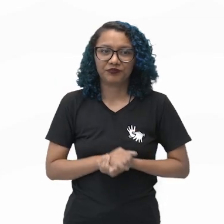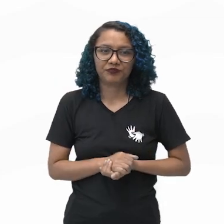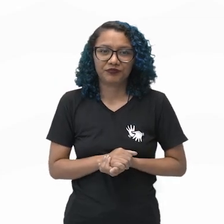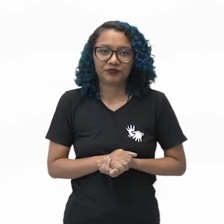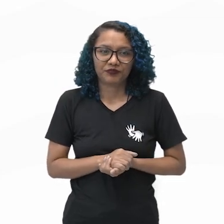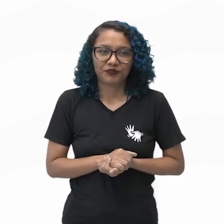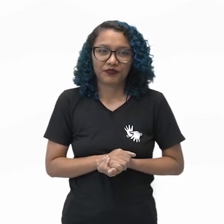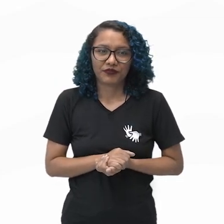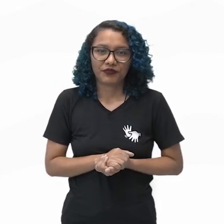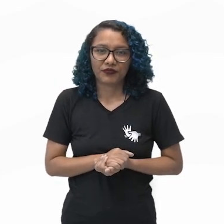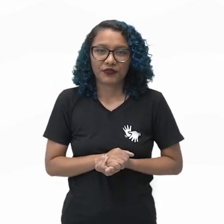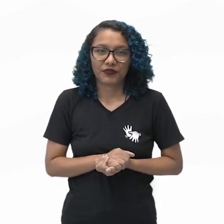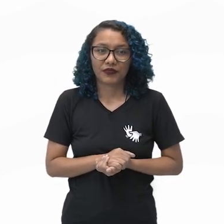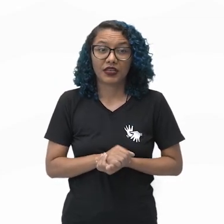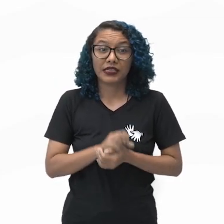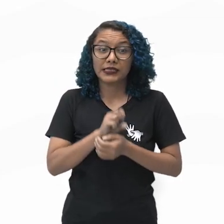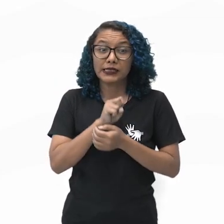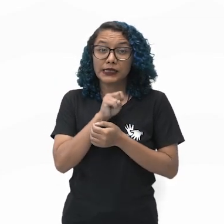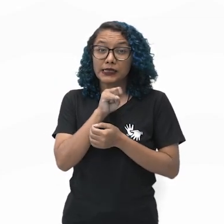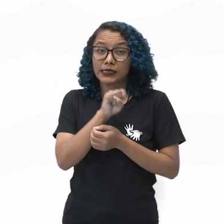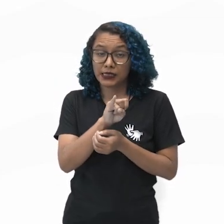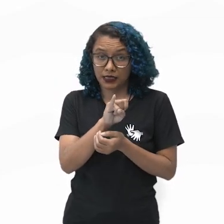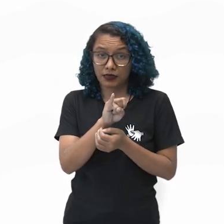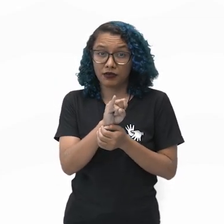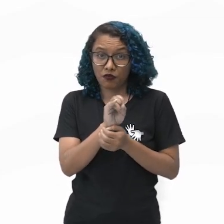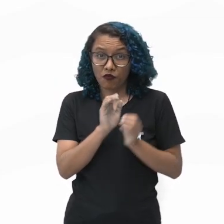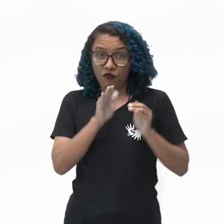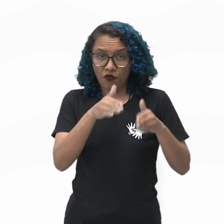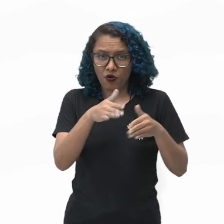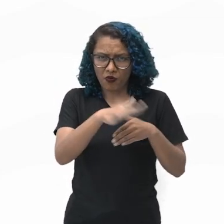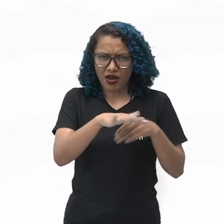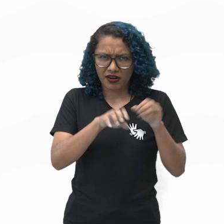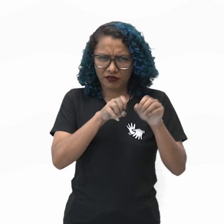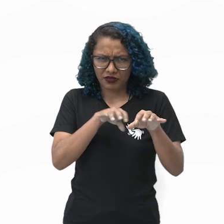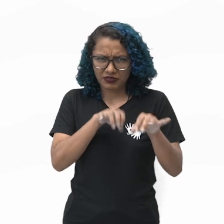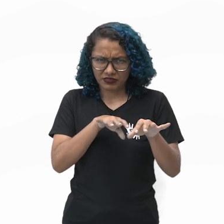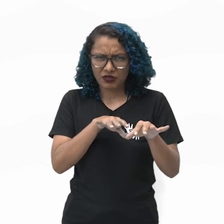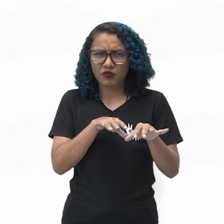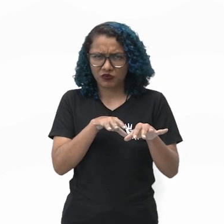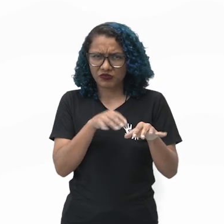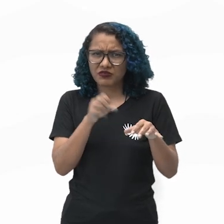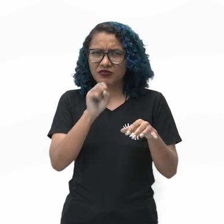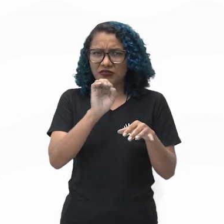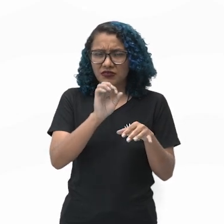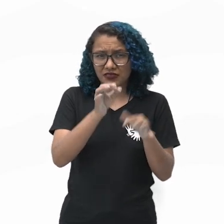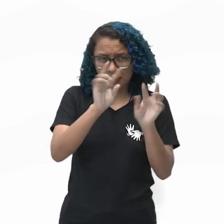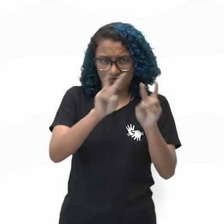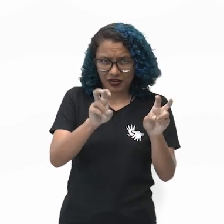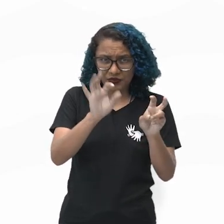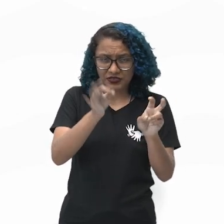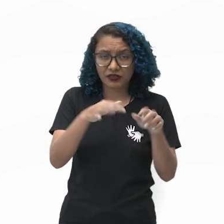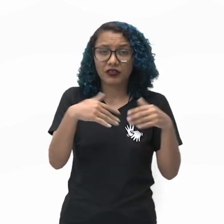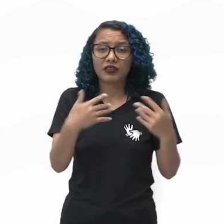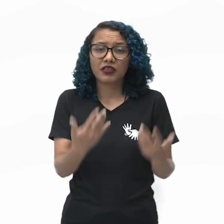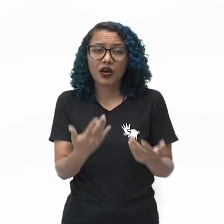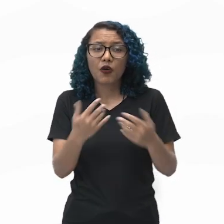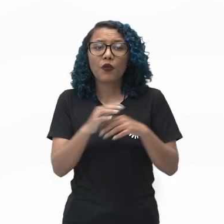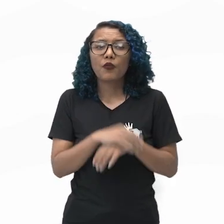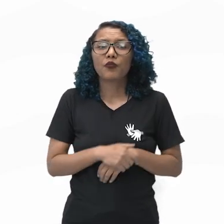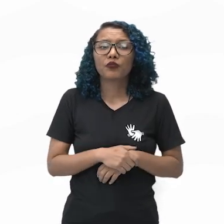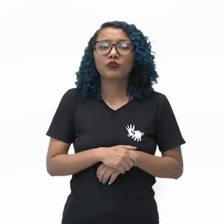Claro, se nós estamos falando sobre educação, um dos objetivos de desenvolvimento